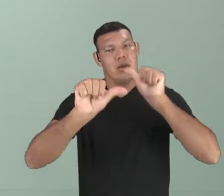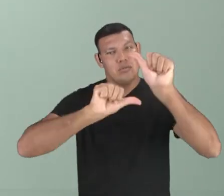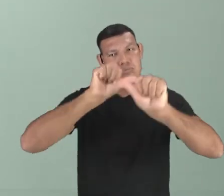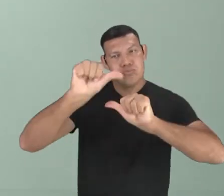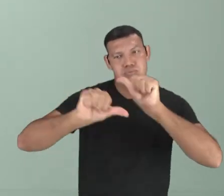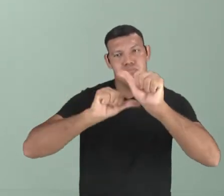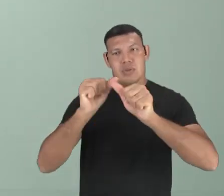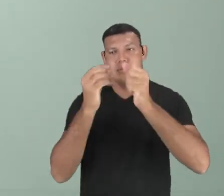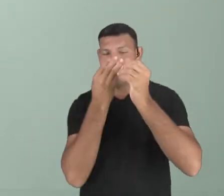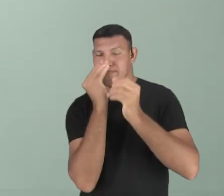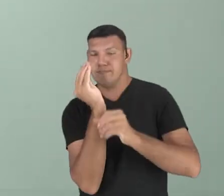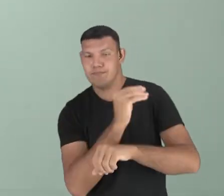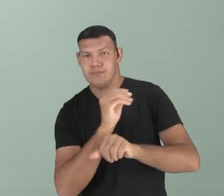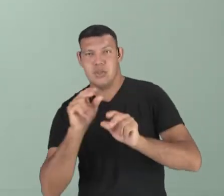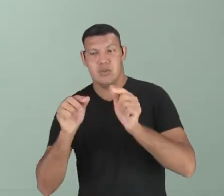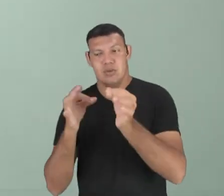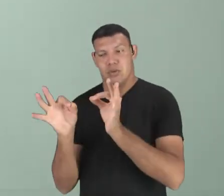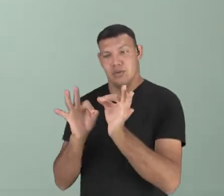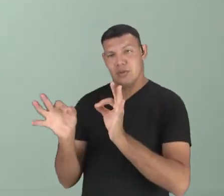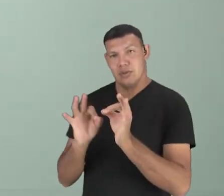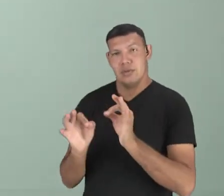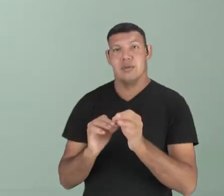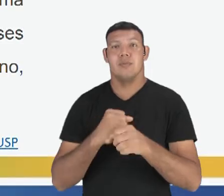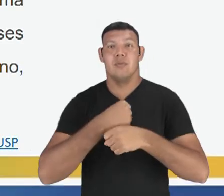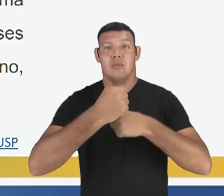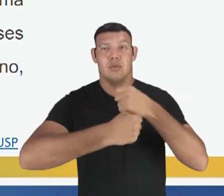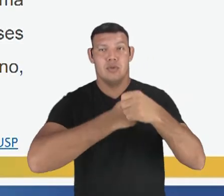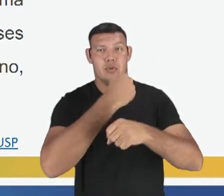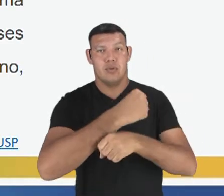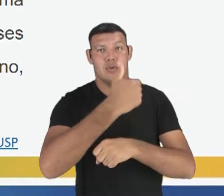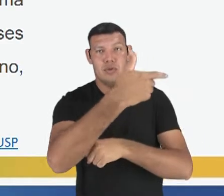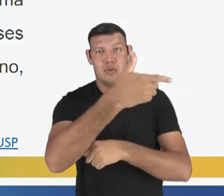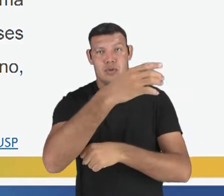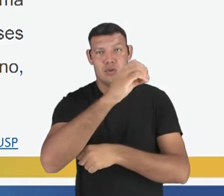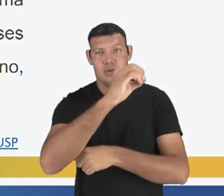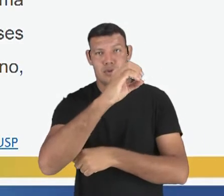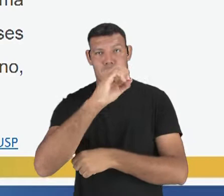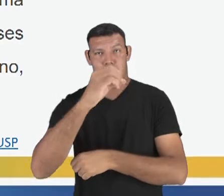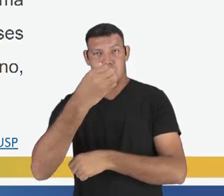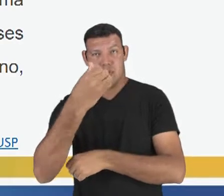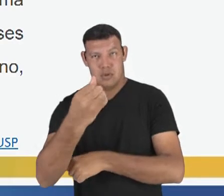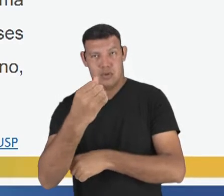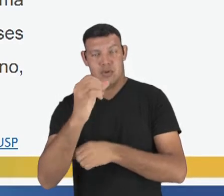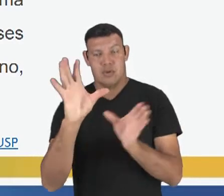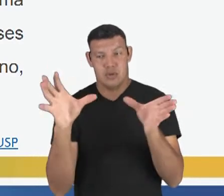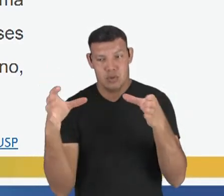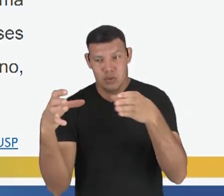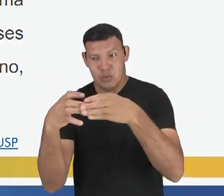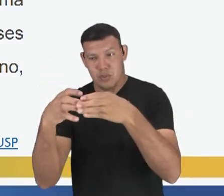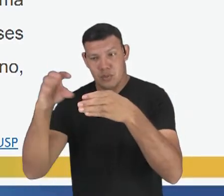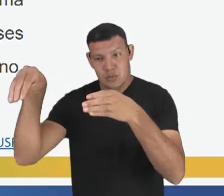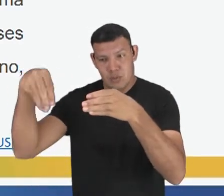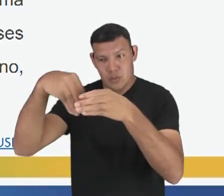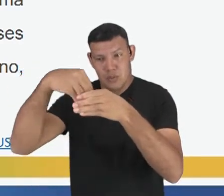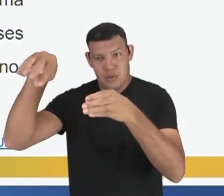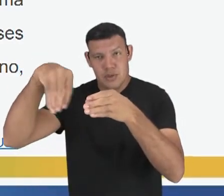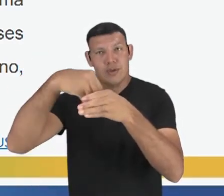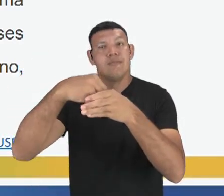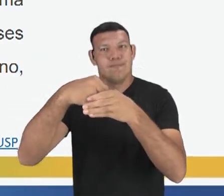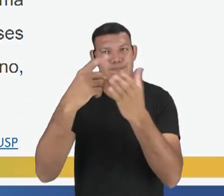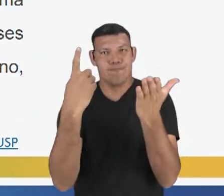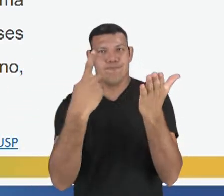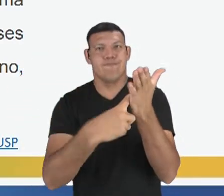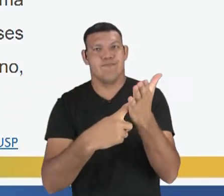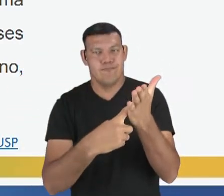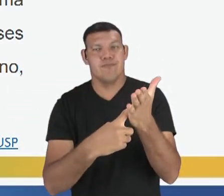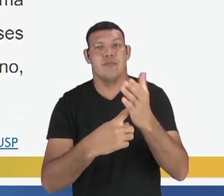projeto. Em 2006, esses países agruparam-se em um acordo diplomático, tomando